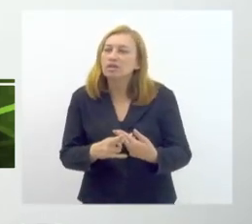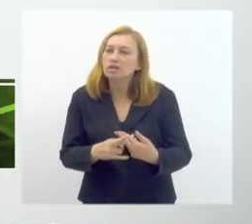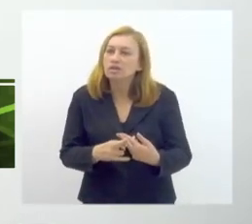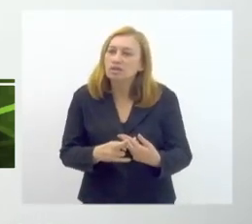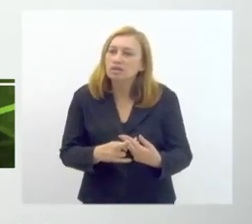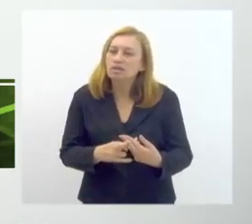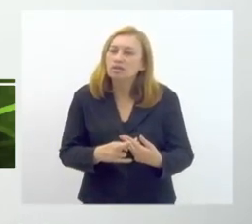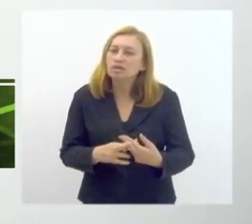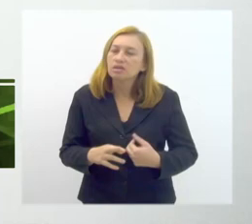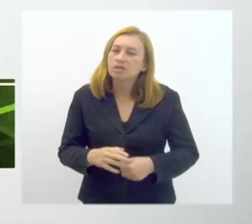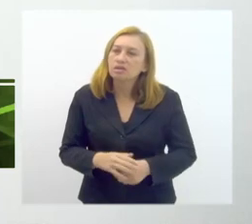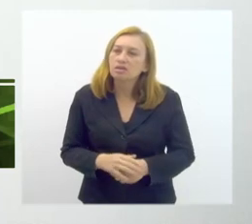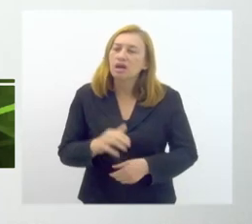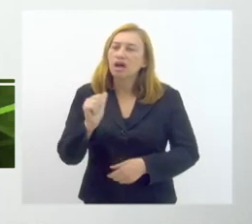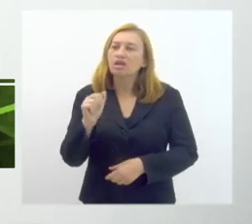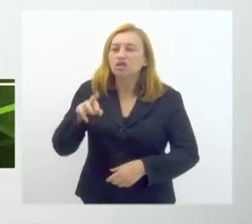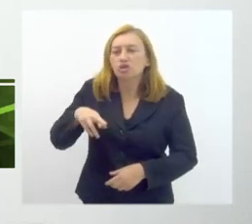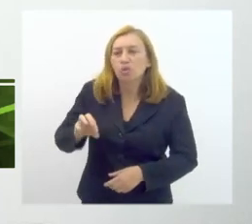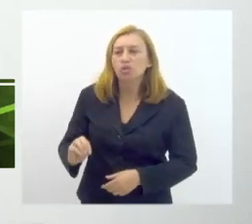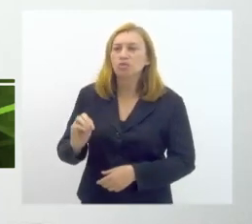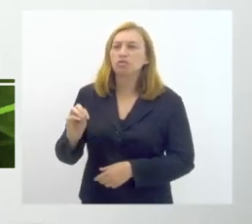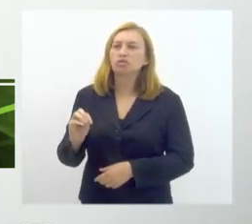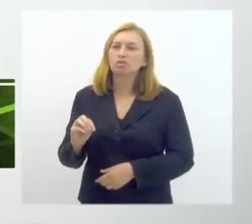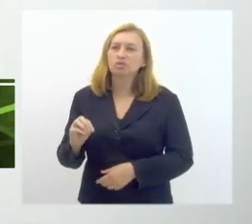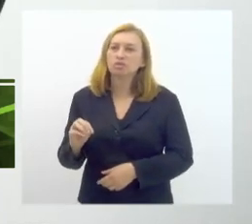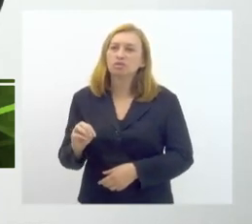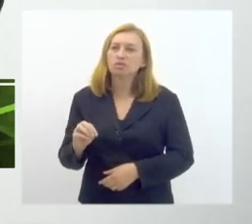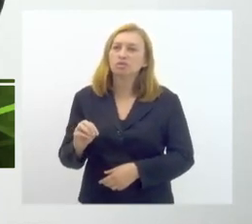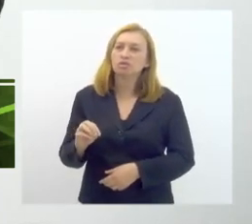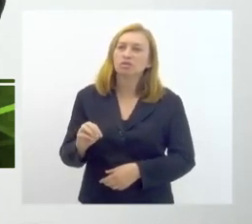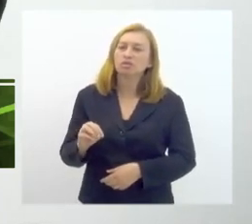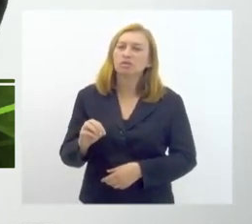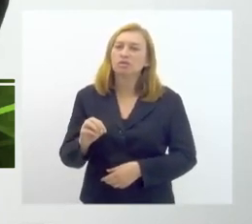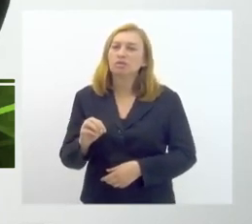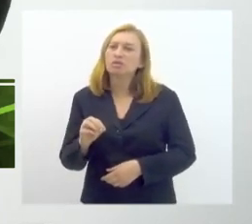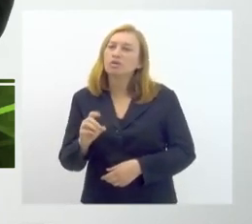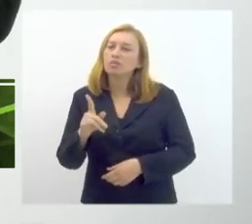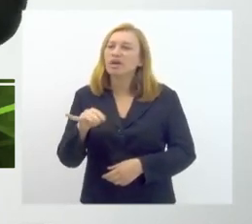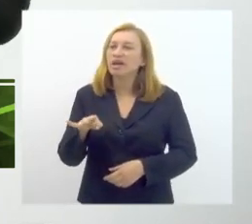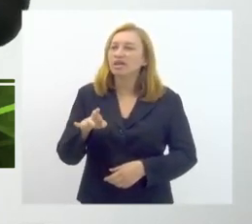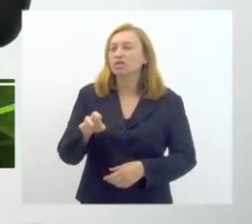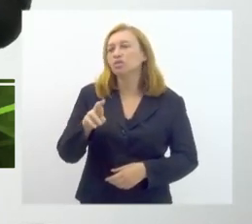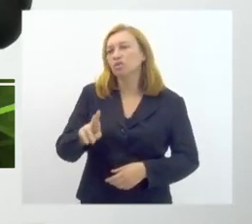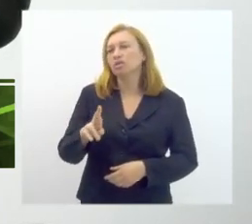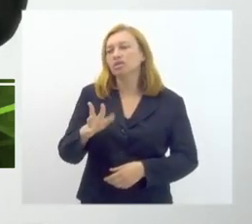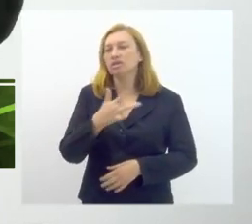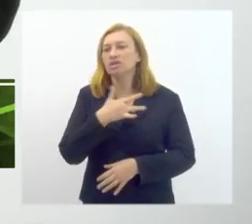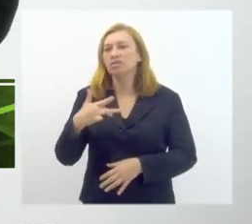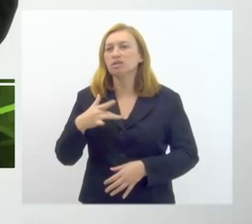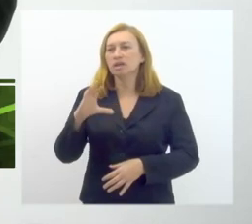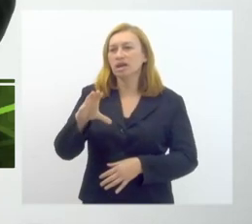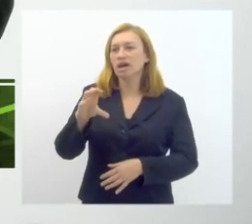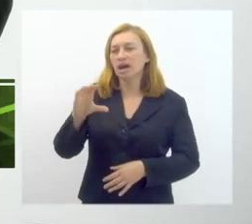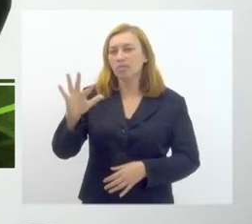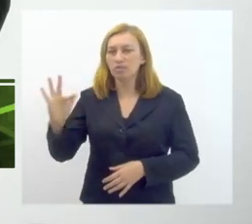Home Care, Antônio Luiz dos Reis Neto, subprocurador de Saúde do município de Cabo Frio, Arlene